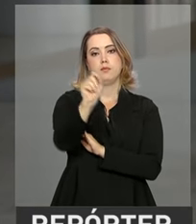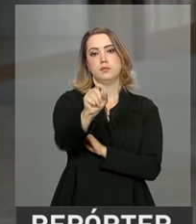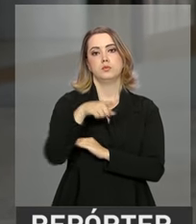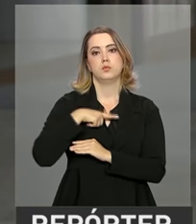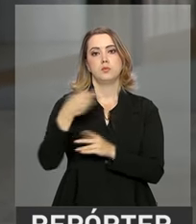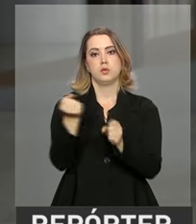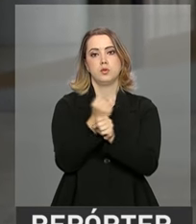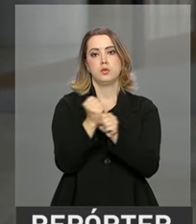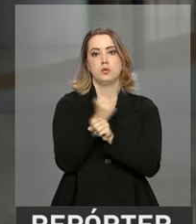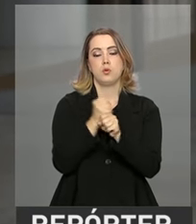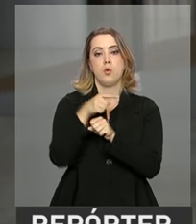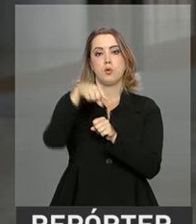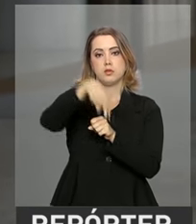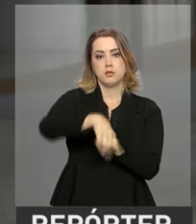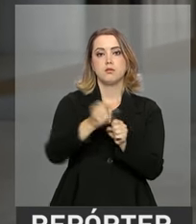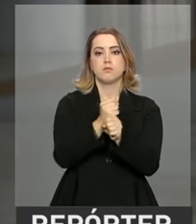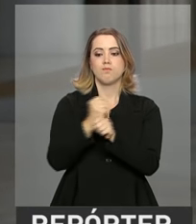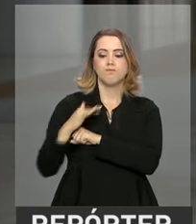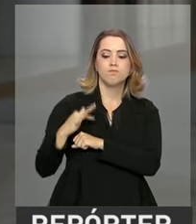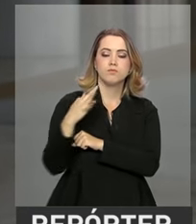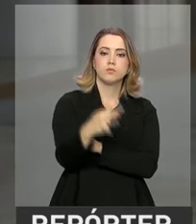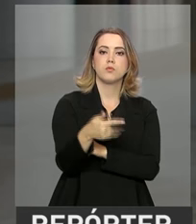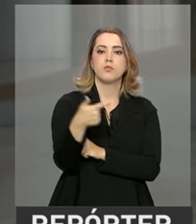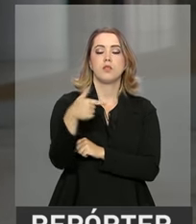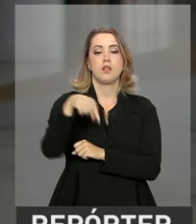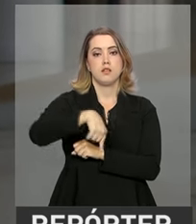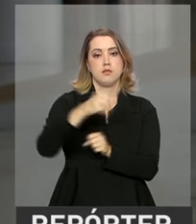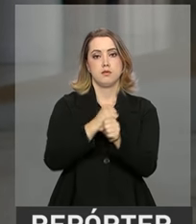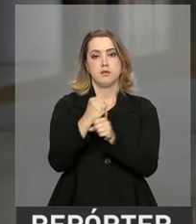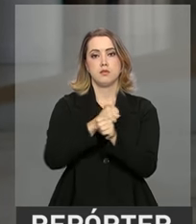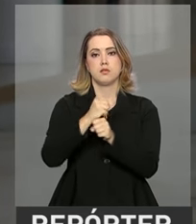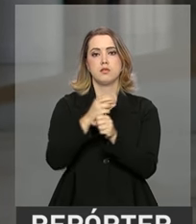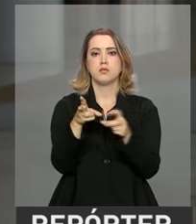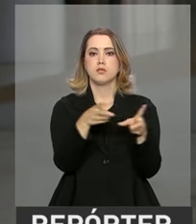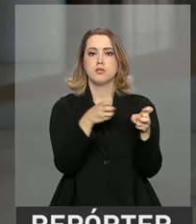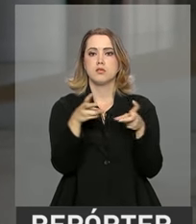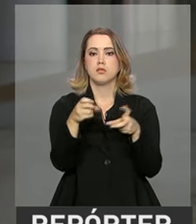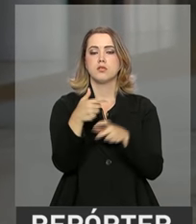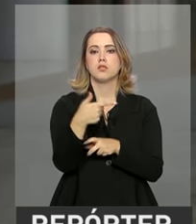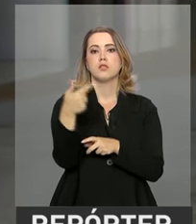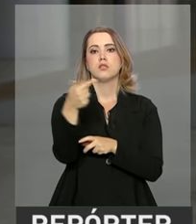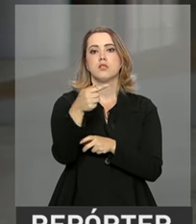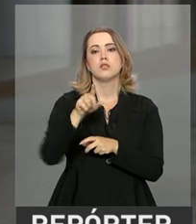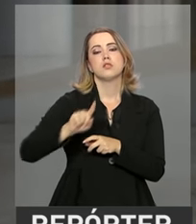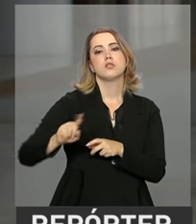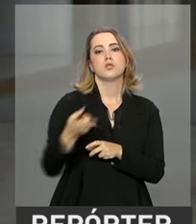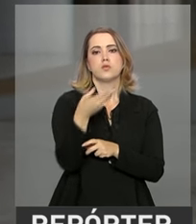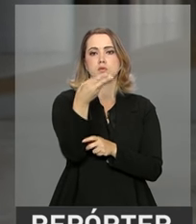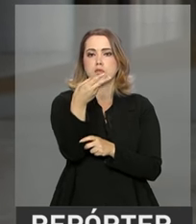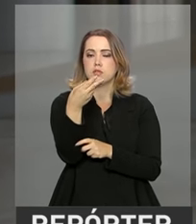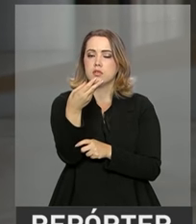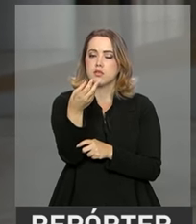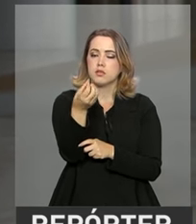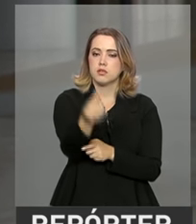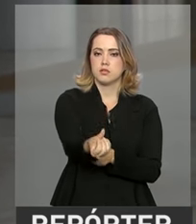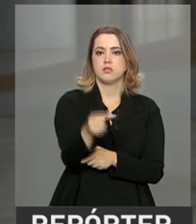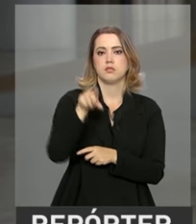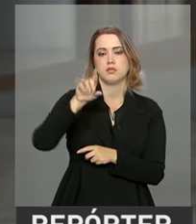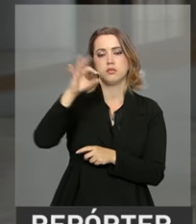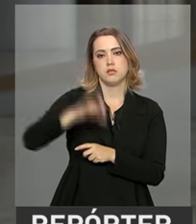quanto para 2017. Para a inflação de 2016, a expectativa passou de 7,36% para